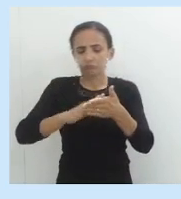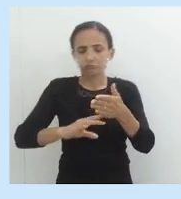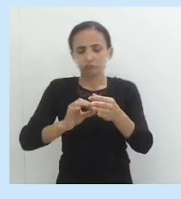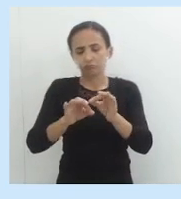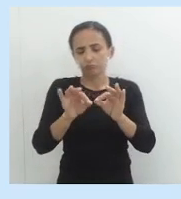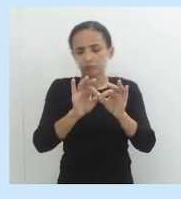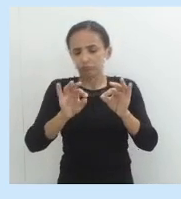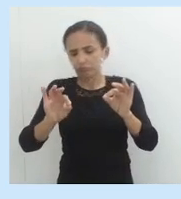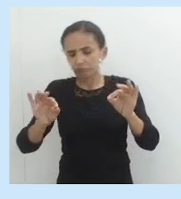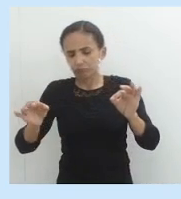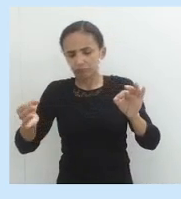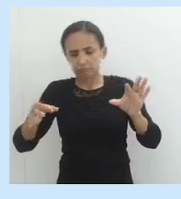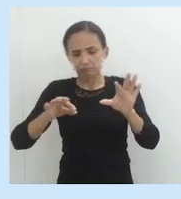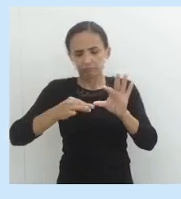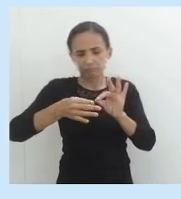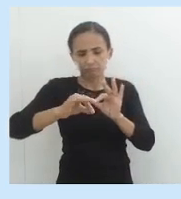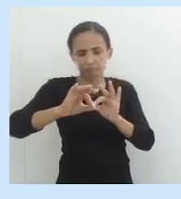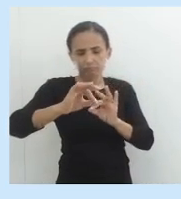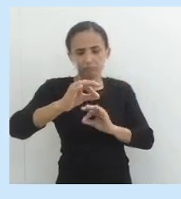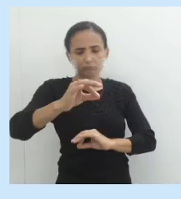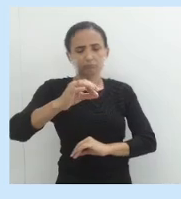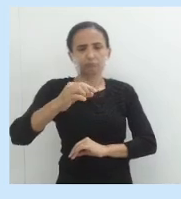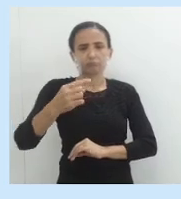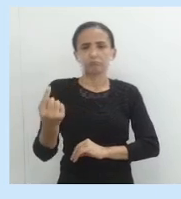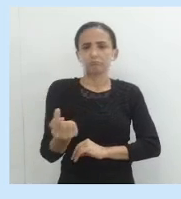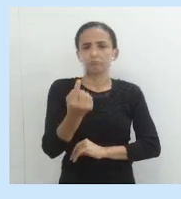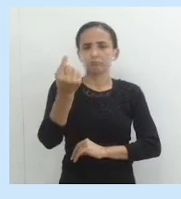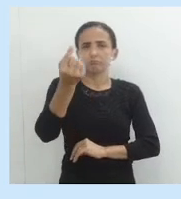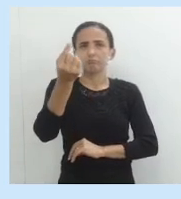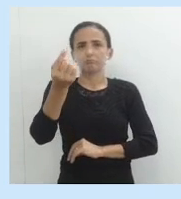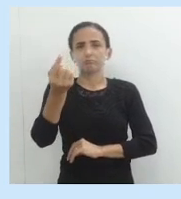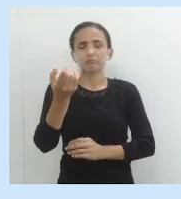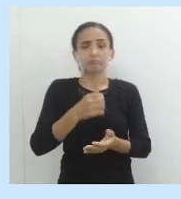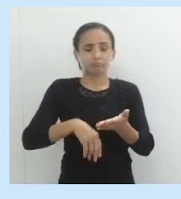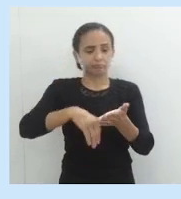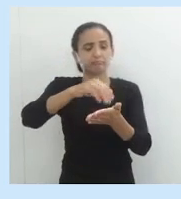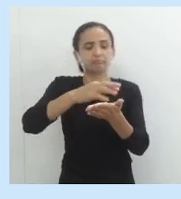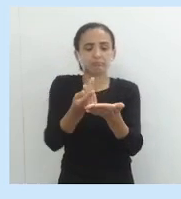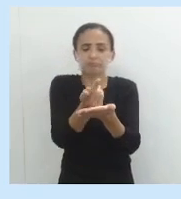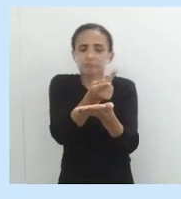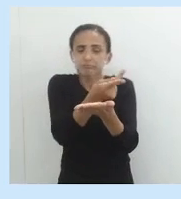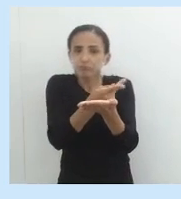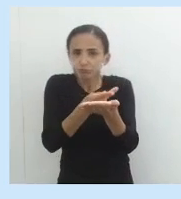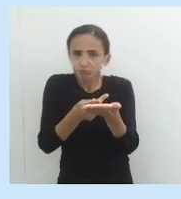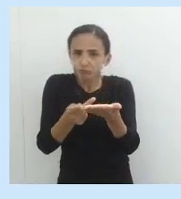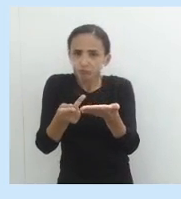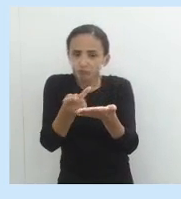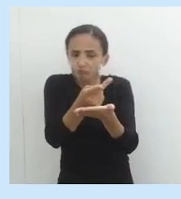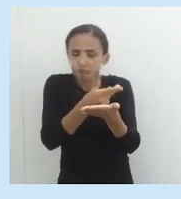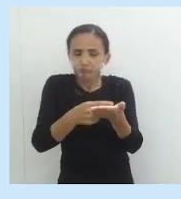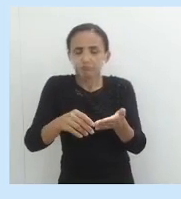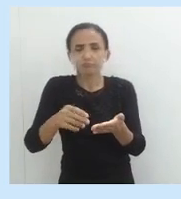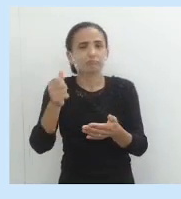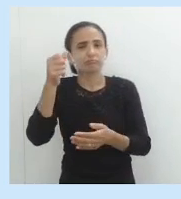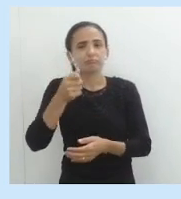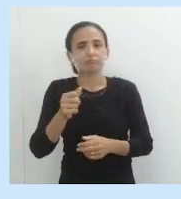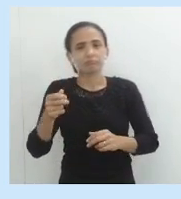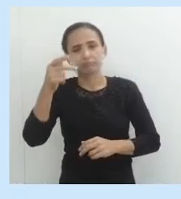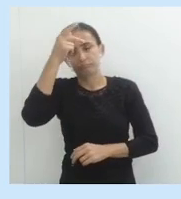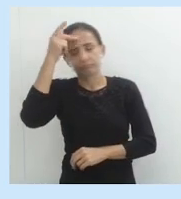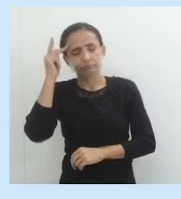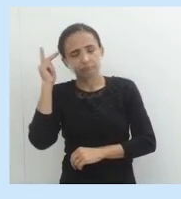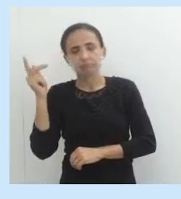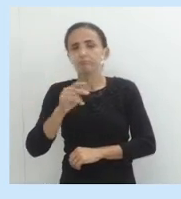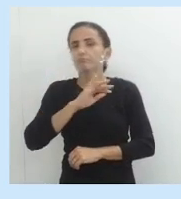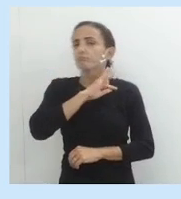Eles podem desenhar construções, né? Podem desenhar pessoas, animais, objetos